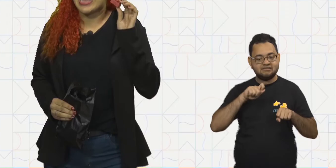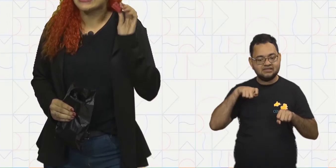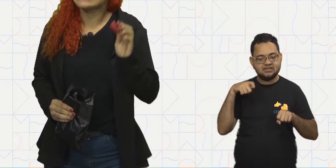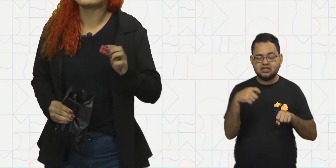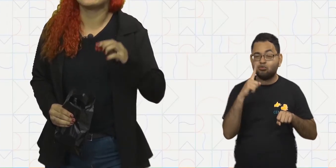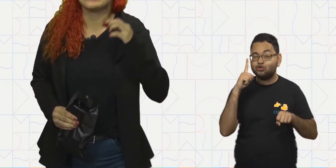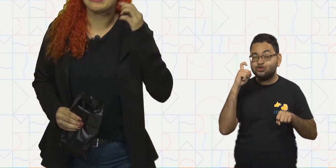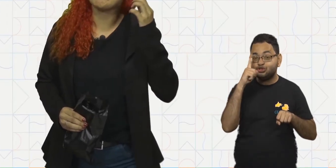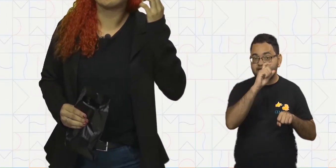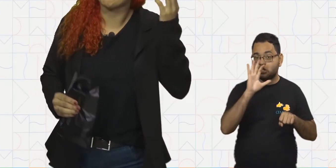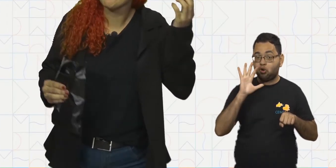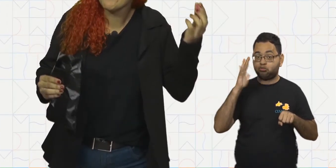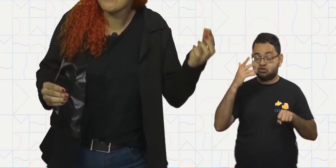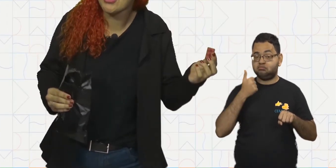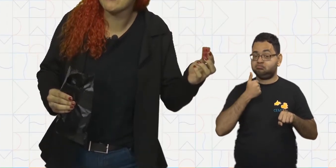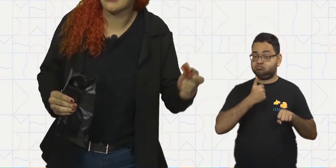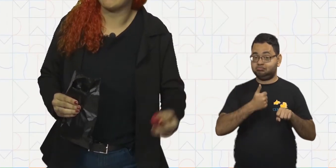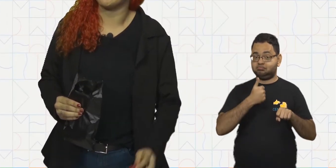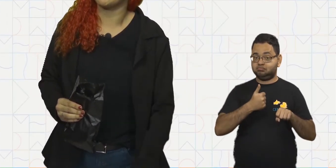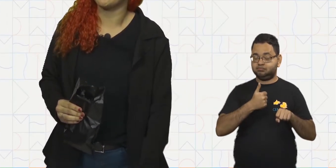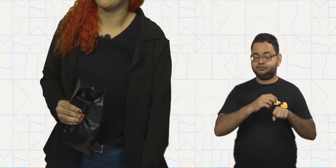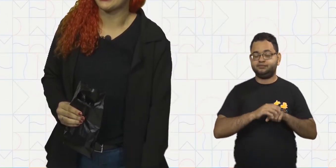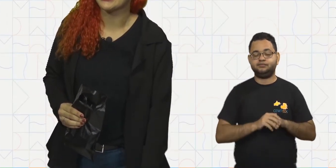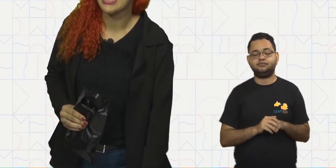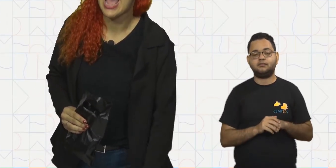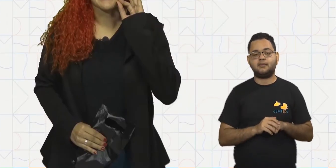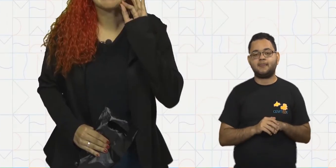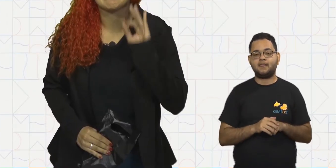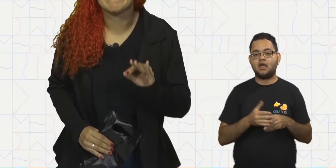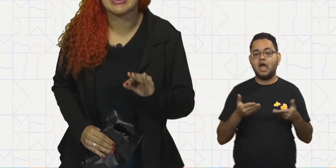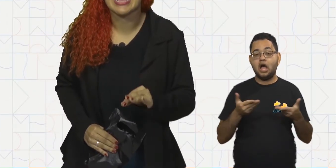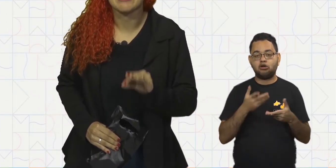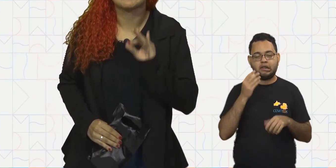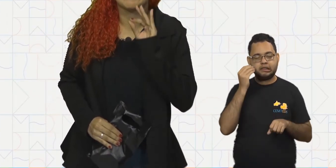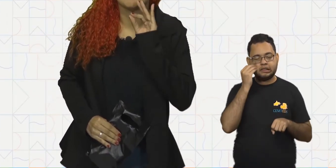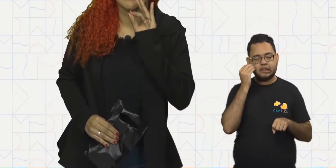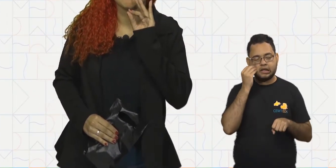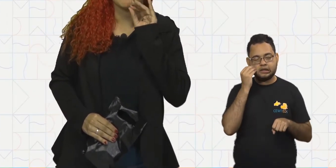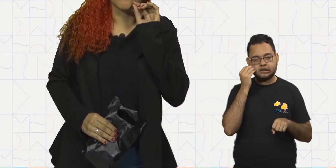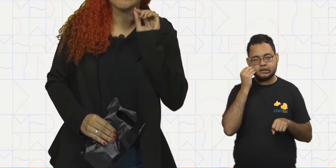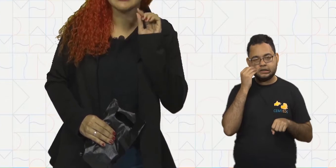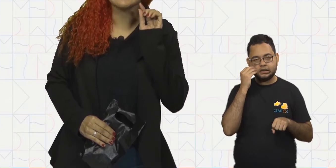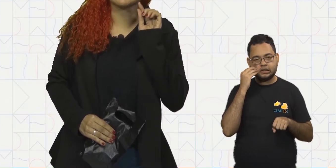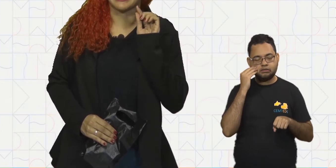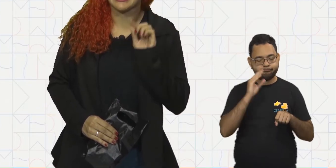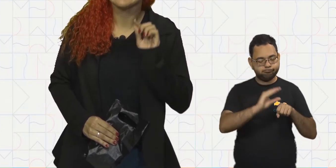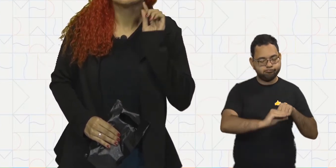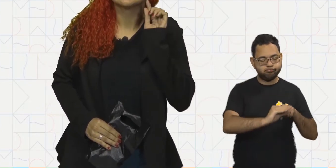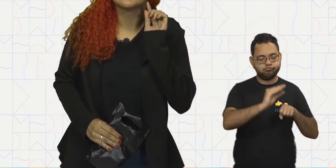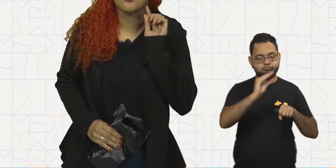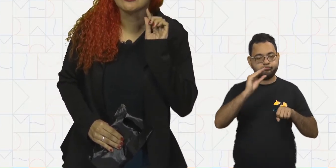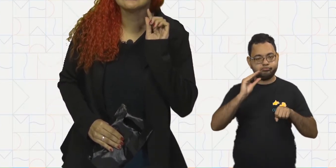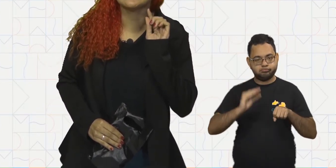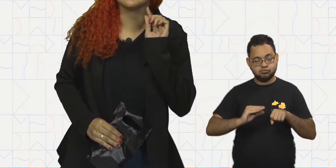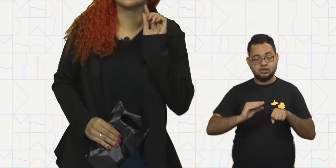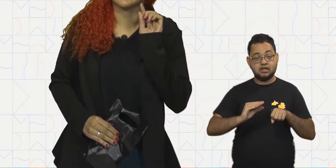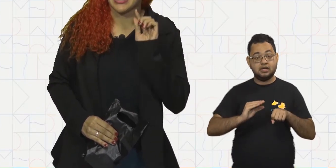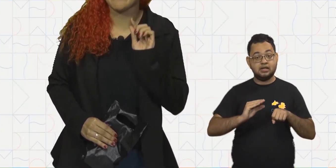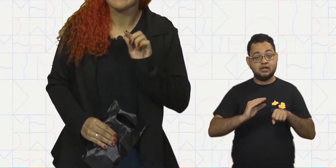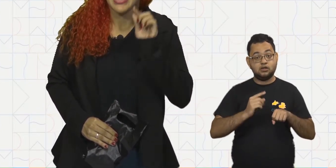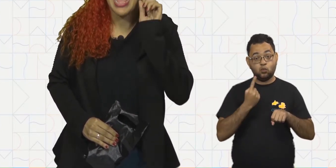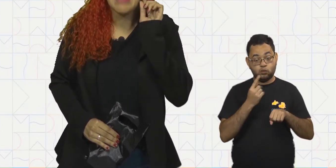mais feia pouco provável tudo bem agora eu também vou tentar